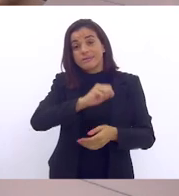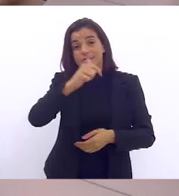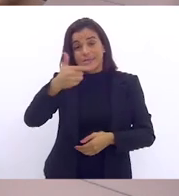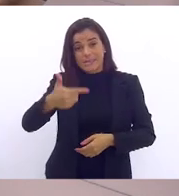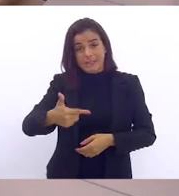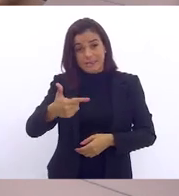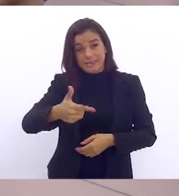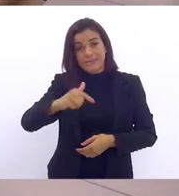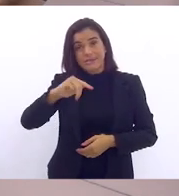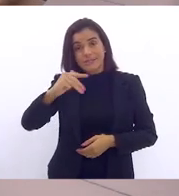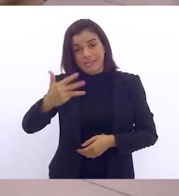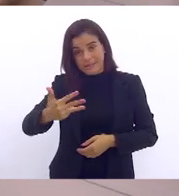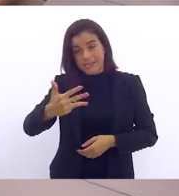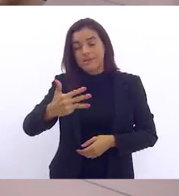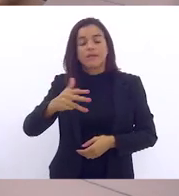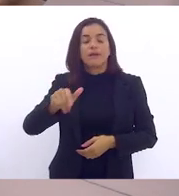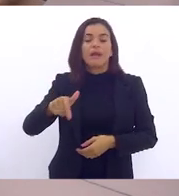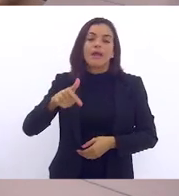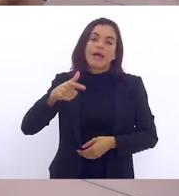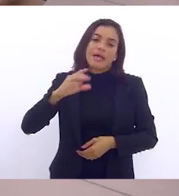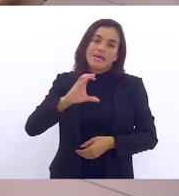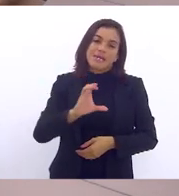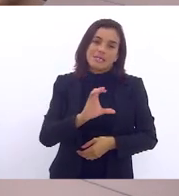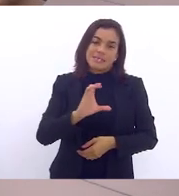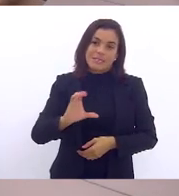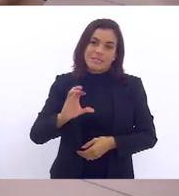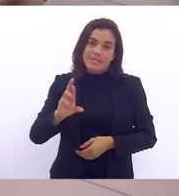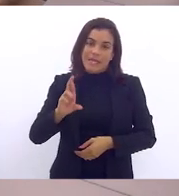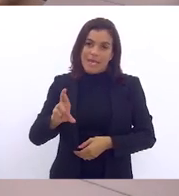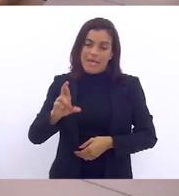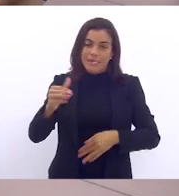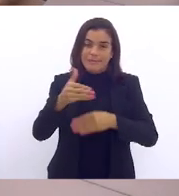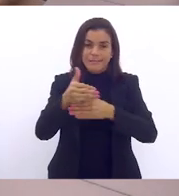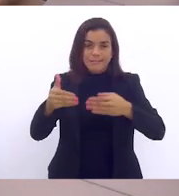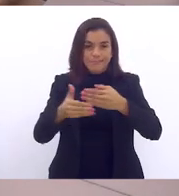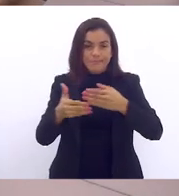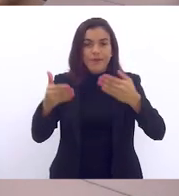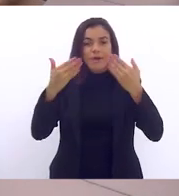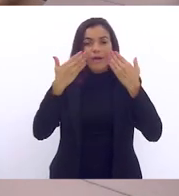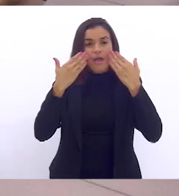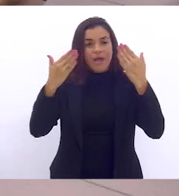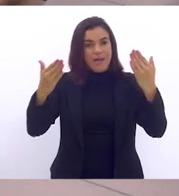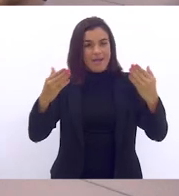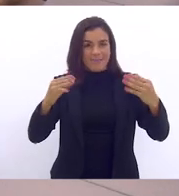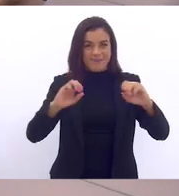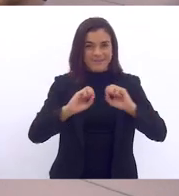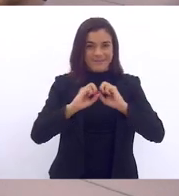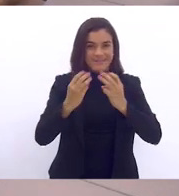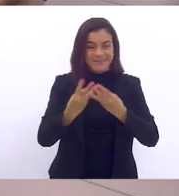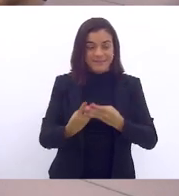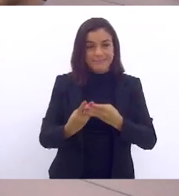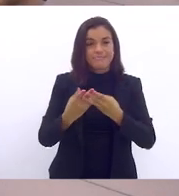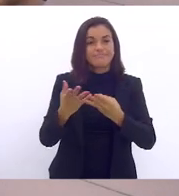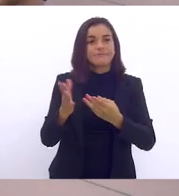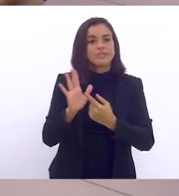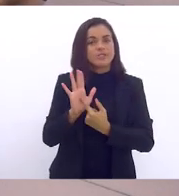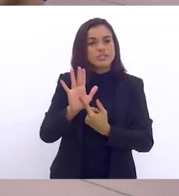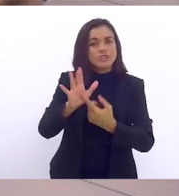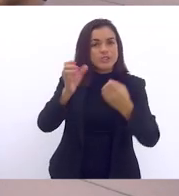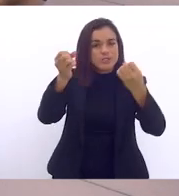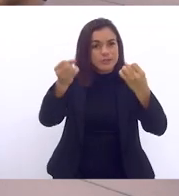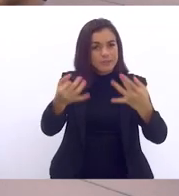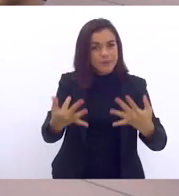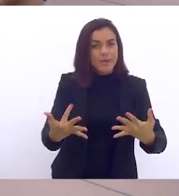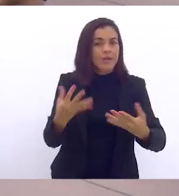CCR que irá fazer uma apresentação sobre sobre a algumas coisas que já vem que ele já vem